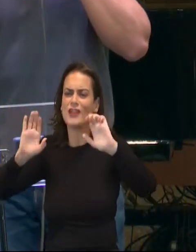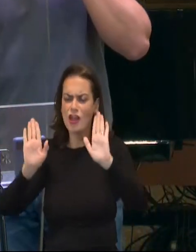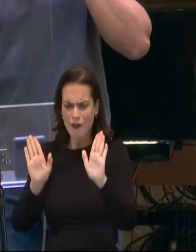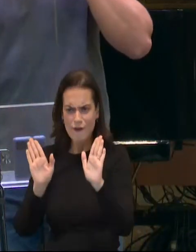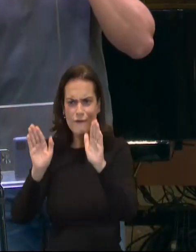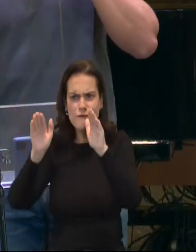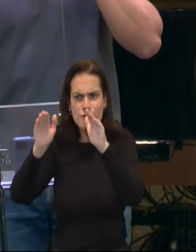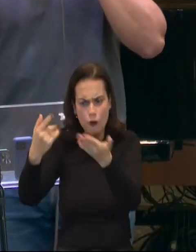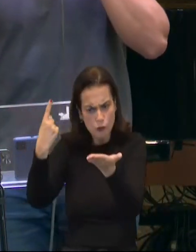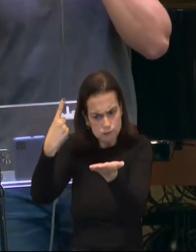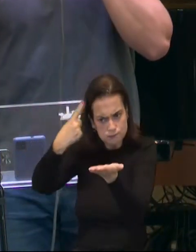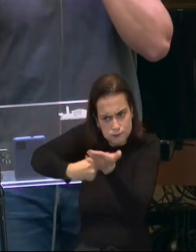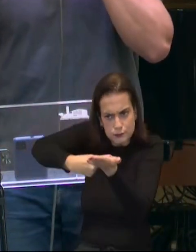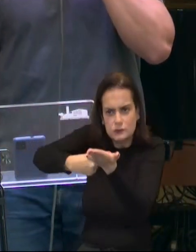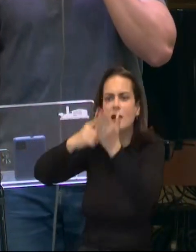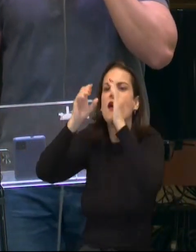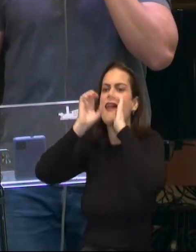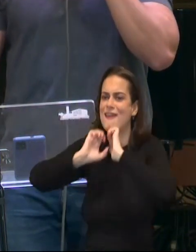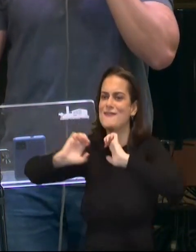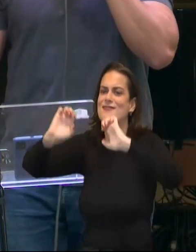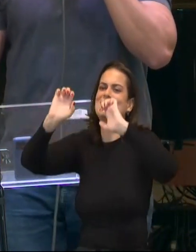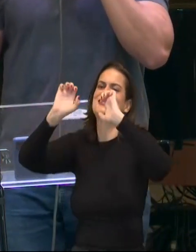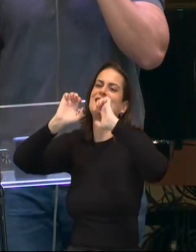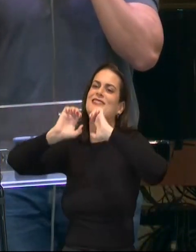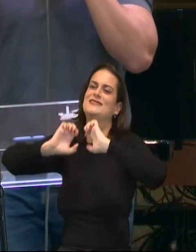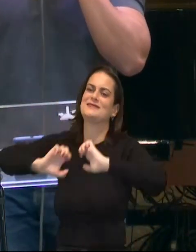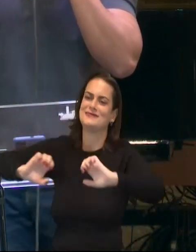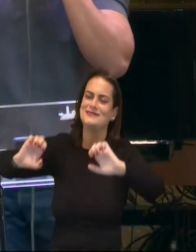foco na missão,